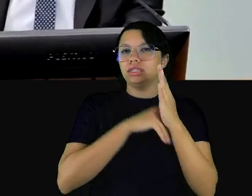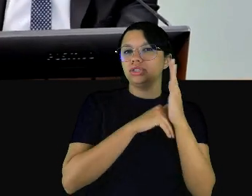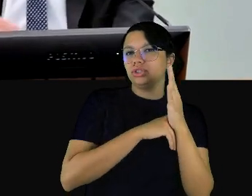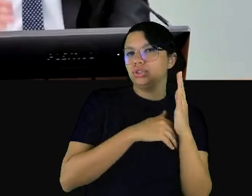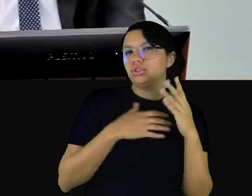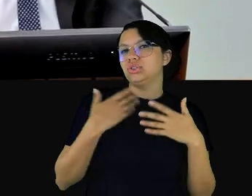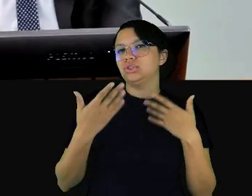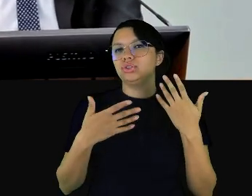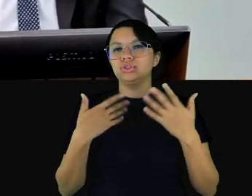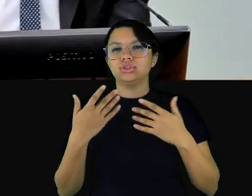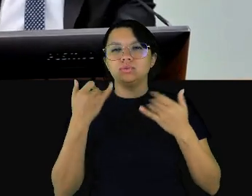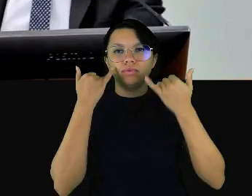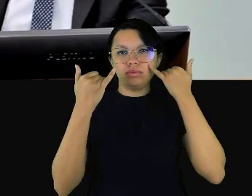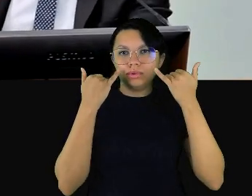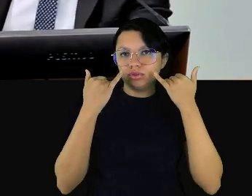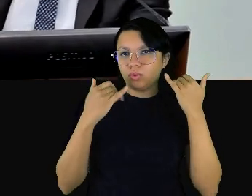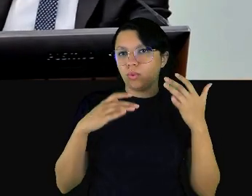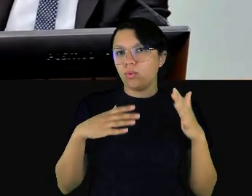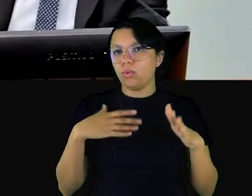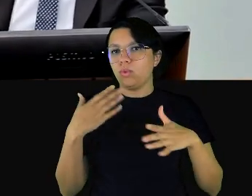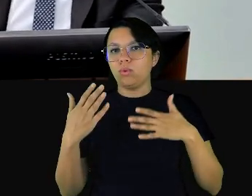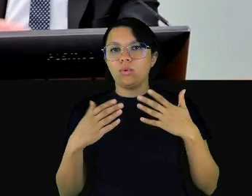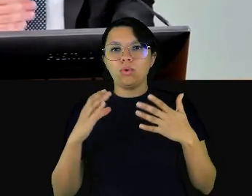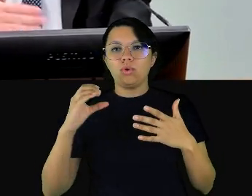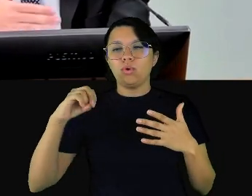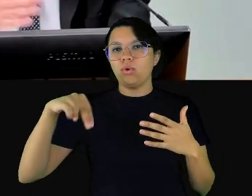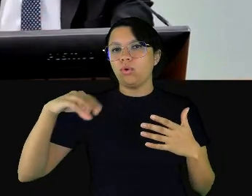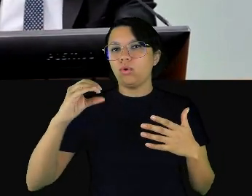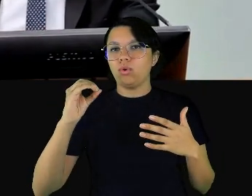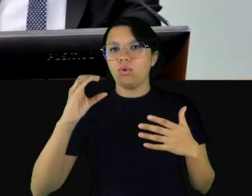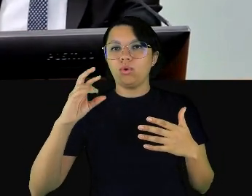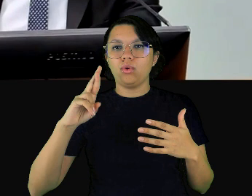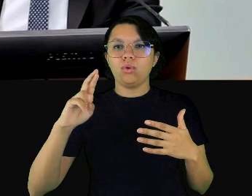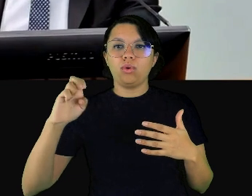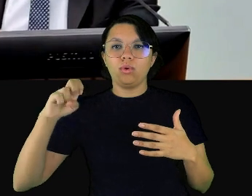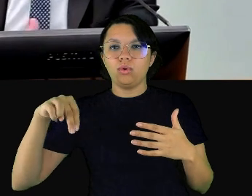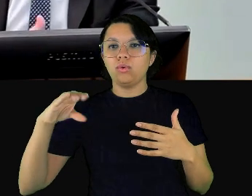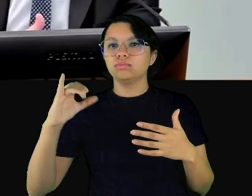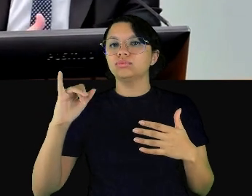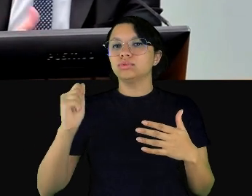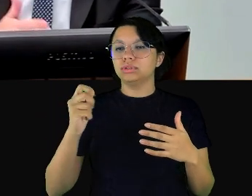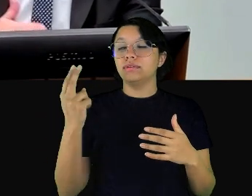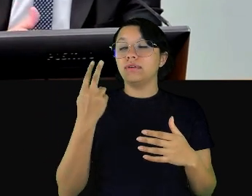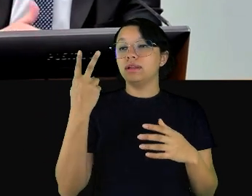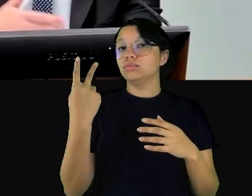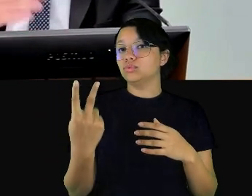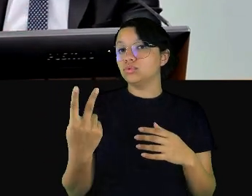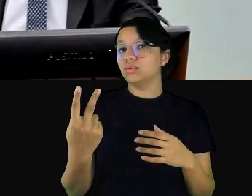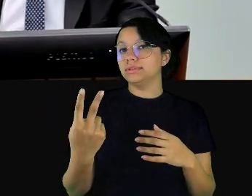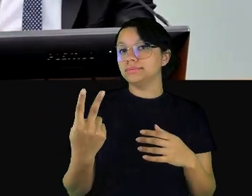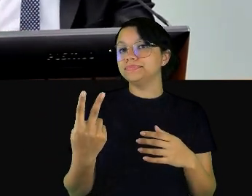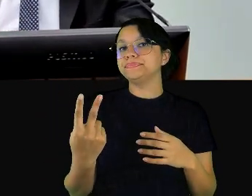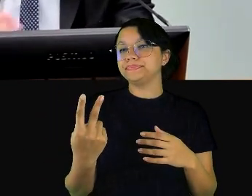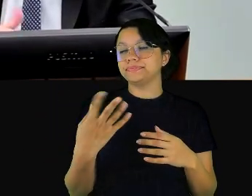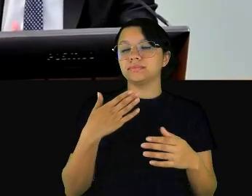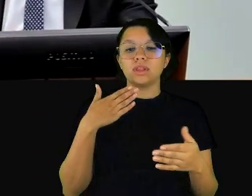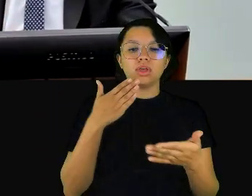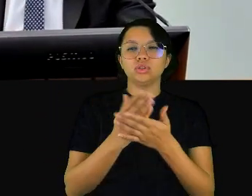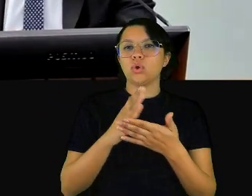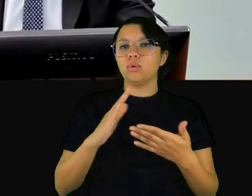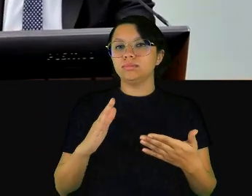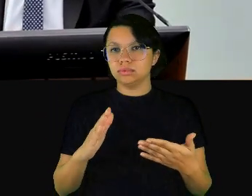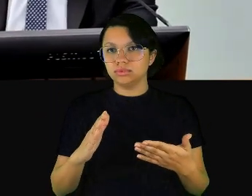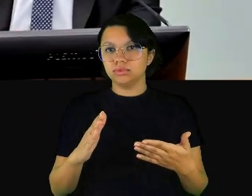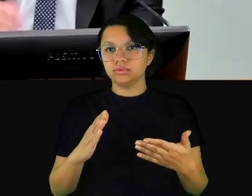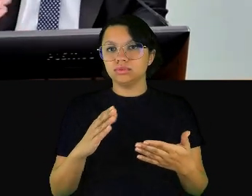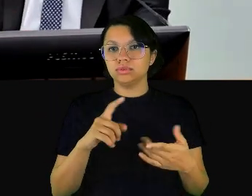sigilo, né, dados, concorrência desleal. Isso vai valer para os dois, né, na chamada interrupção e suspensão do